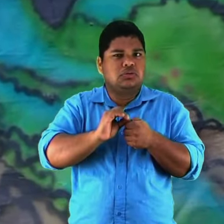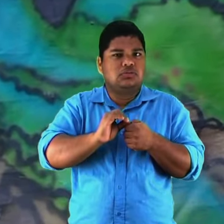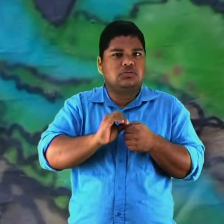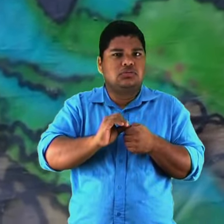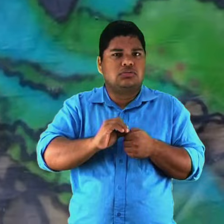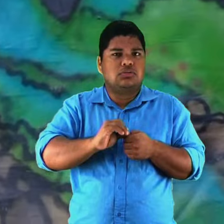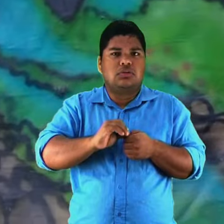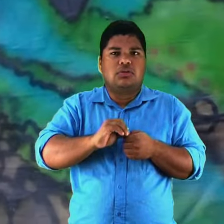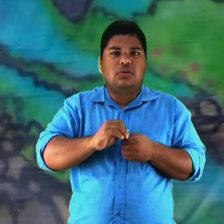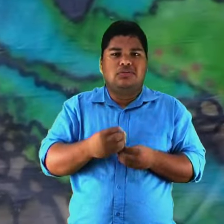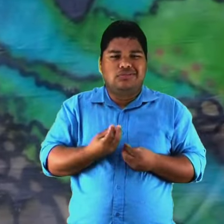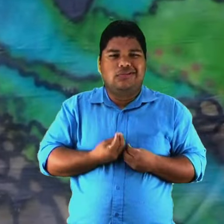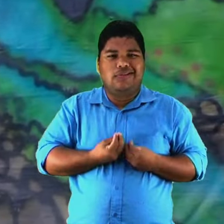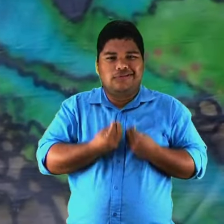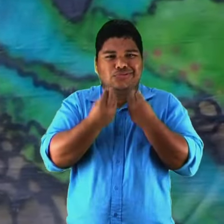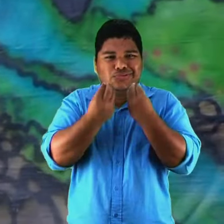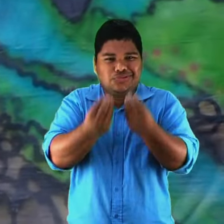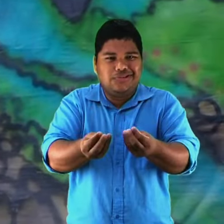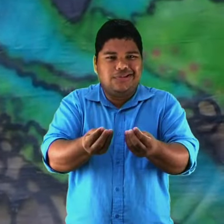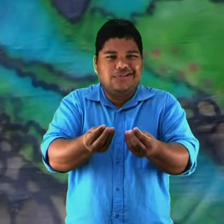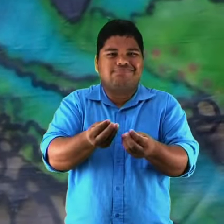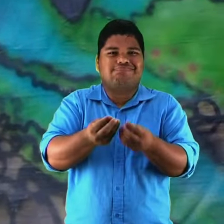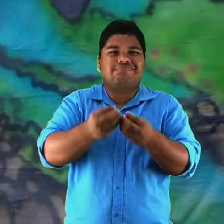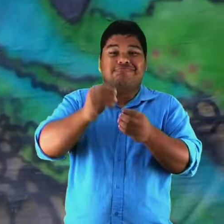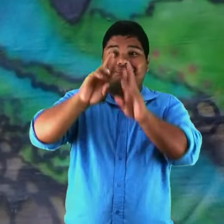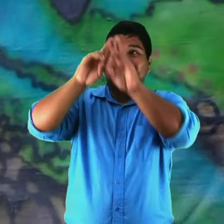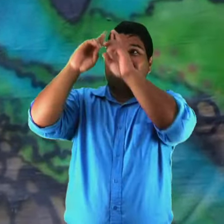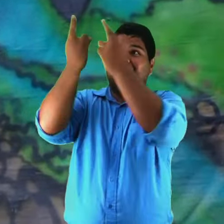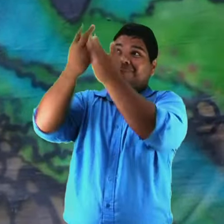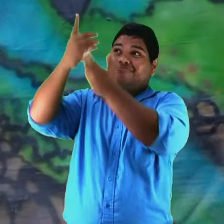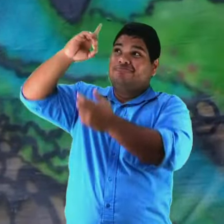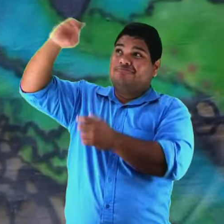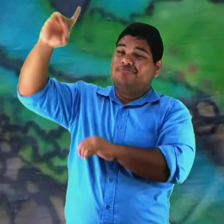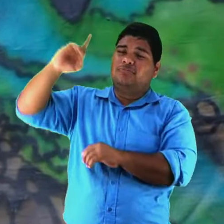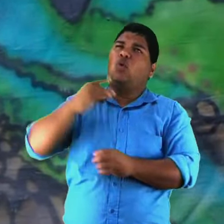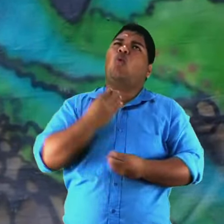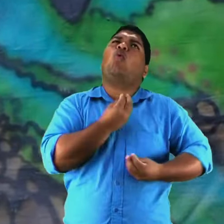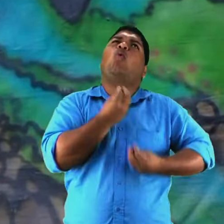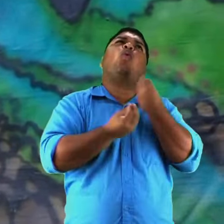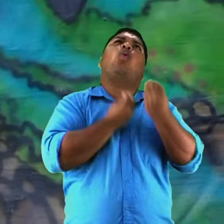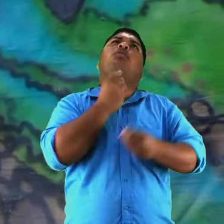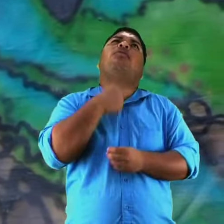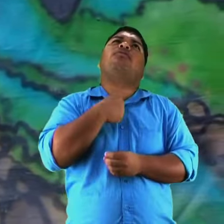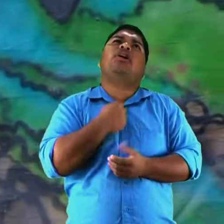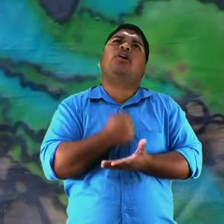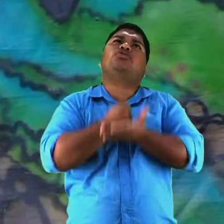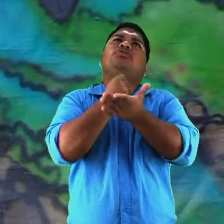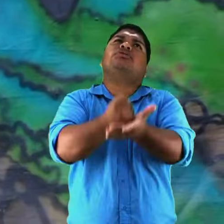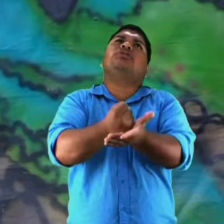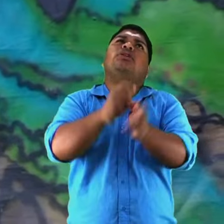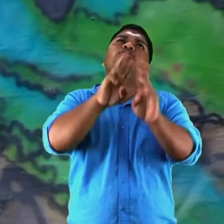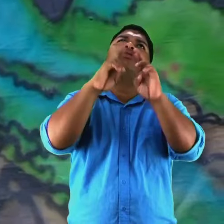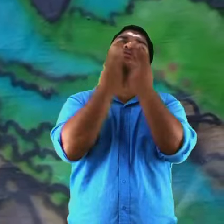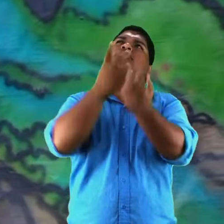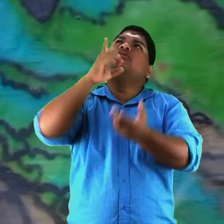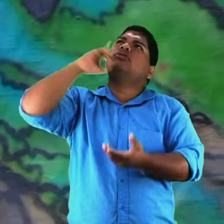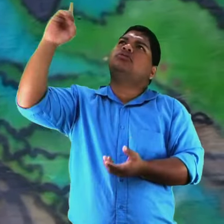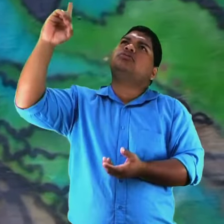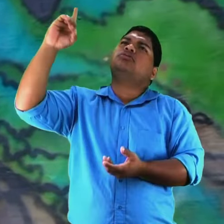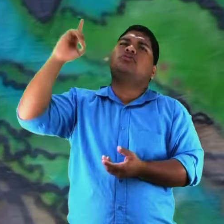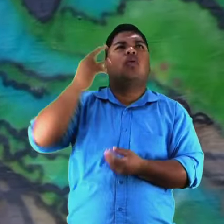para contribuirmos para o reino de Deus. Pensar como eu vou influenciar para o reino de Deus. Isso é servir a Deus, é o foco